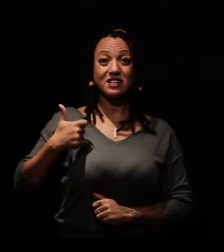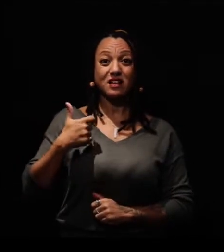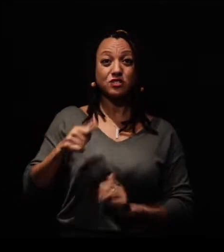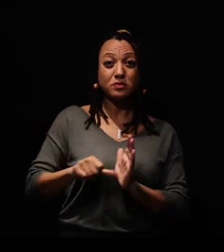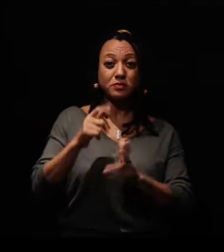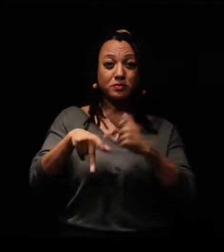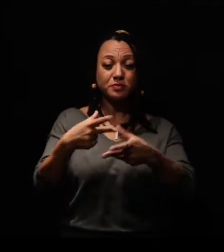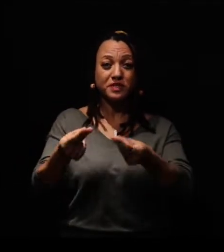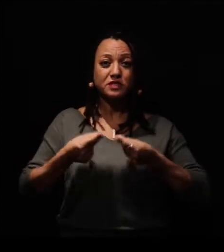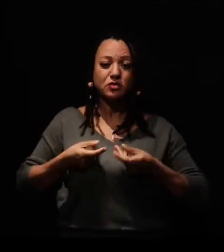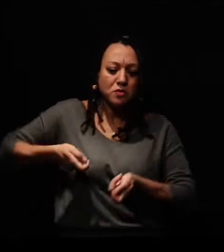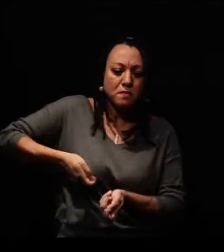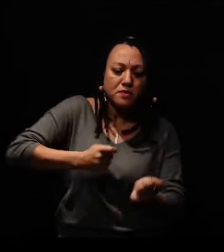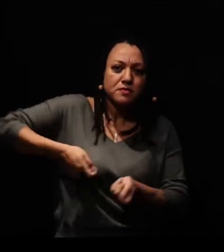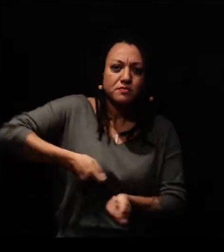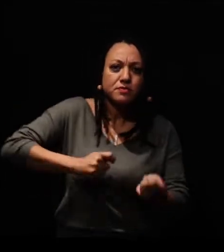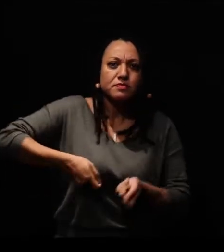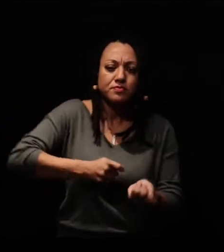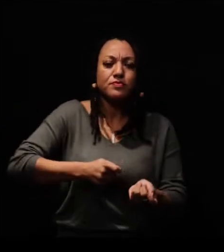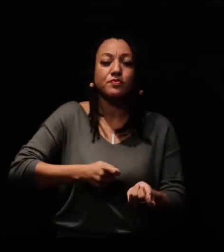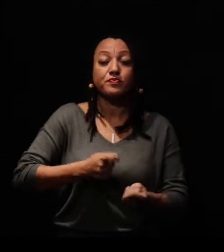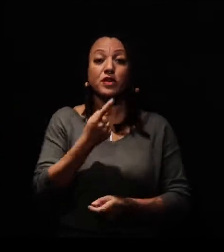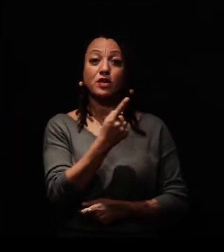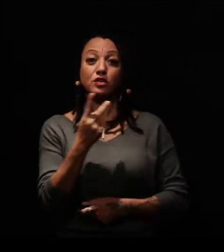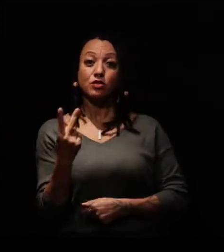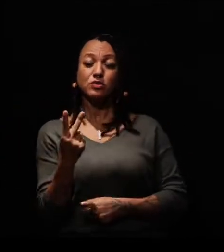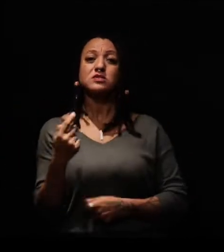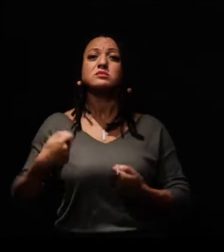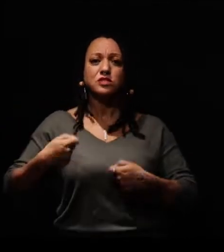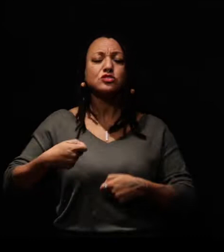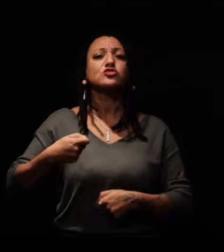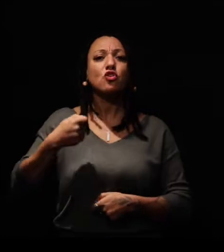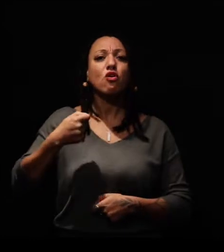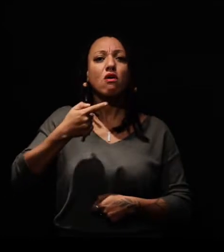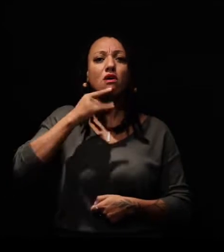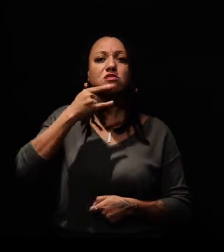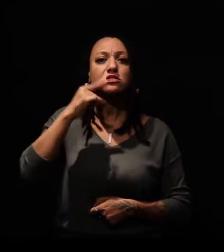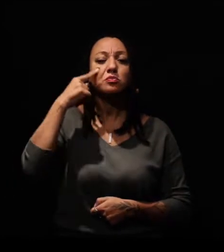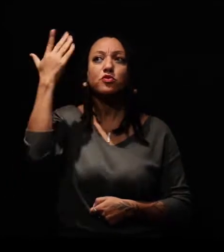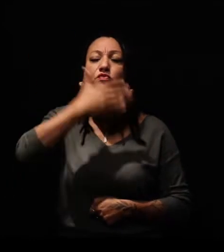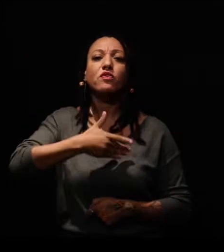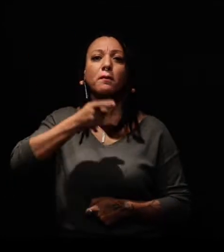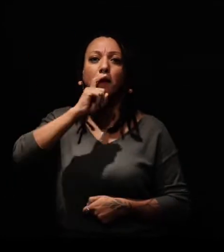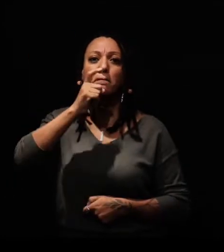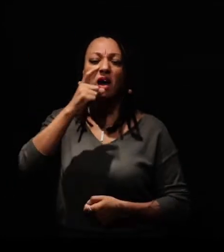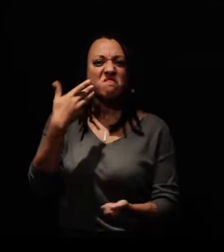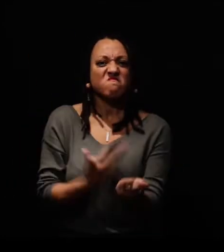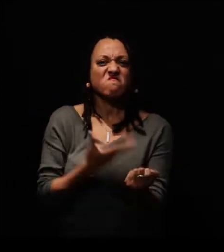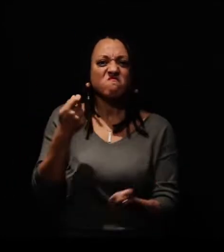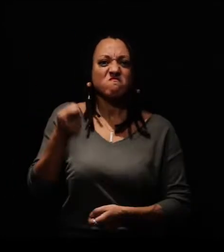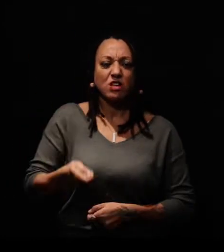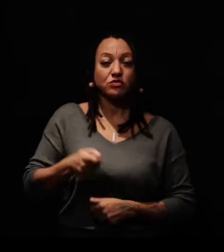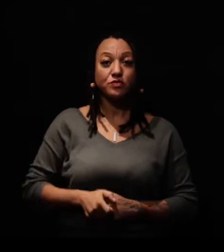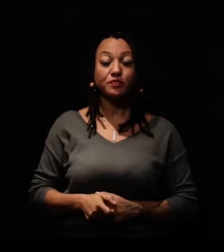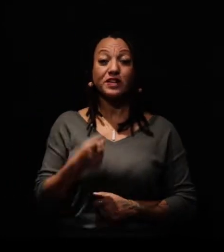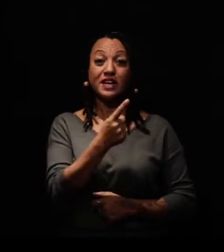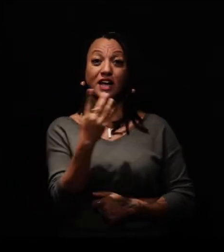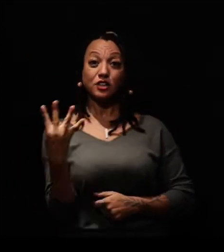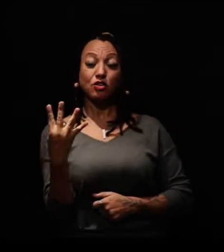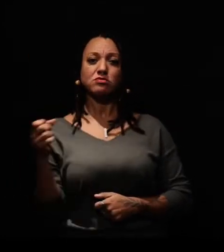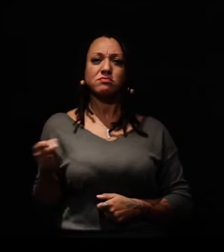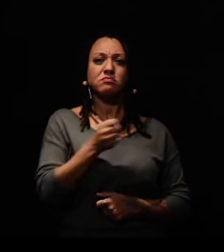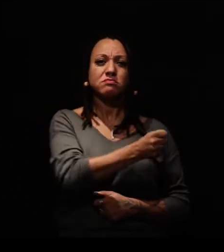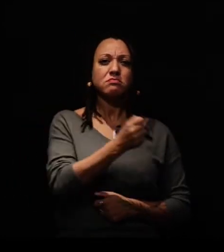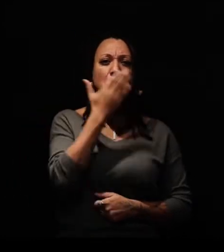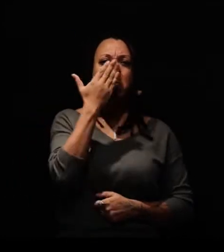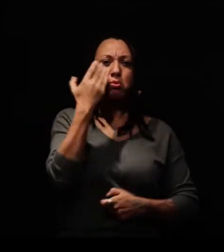anos de idade, seu primeiro presente, uma pá e uma enxada. Aos 12, teve que tomar uma dose de cachaça para provar pro seu pai que era cabamacho. E